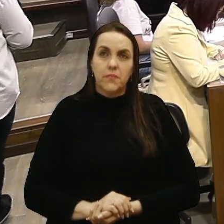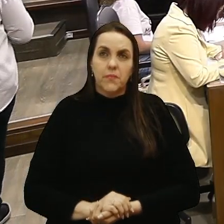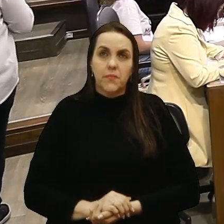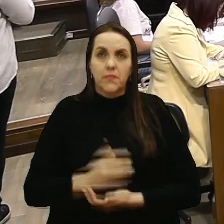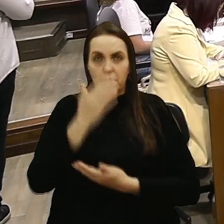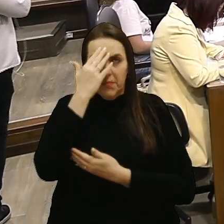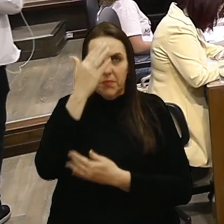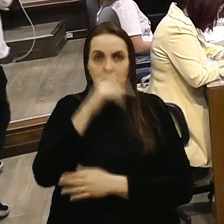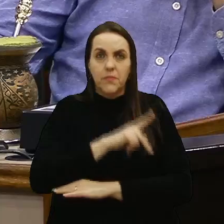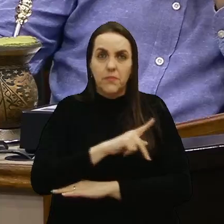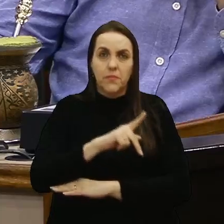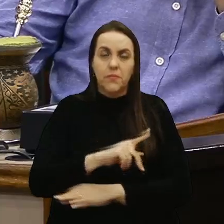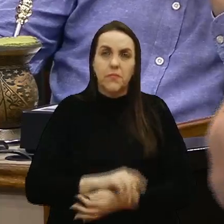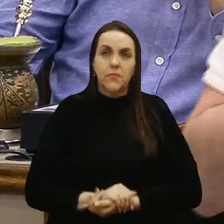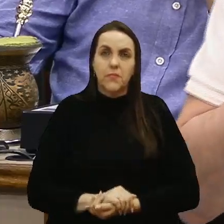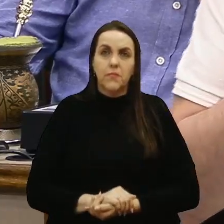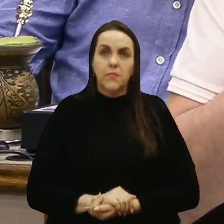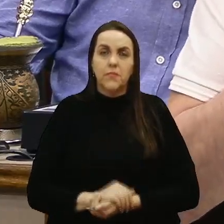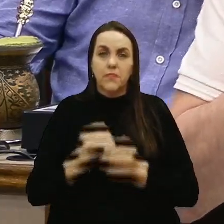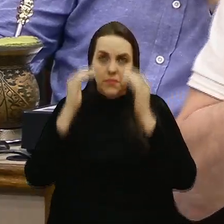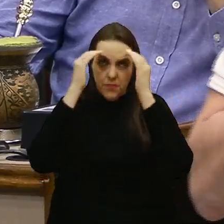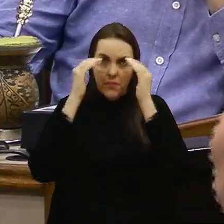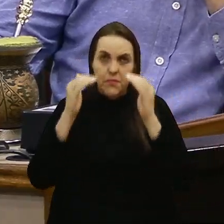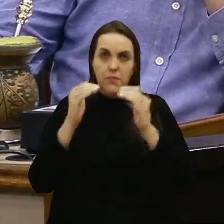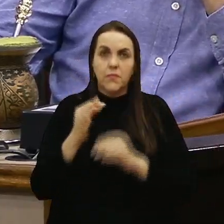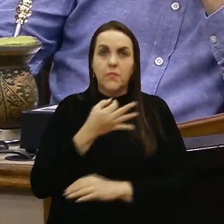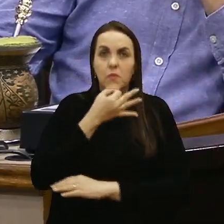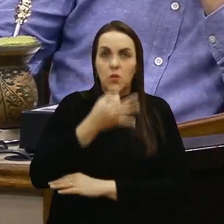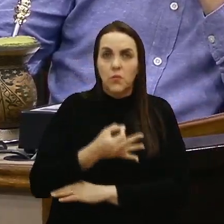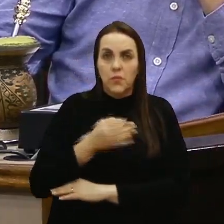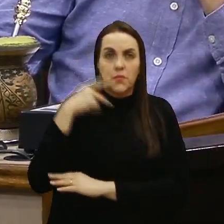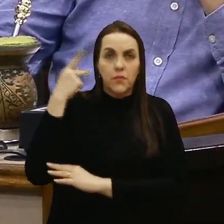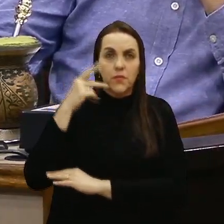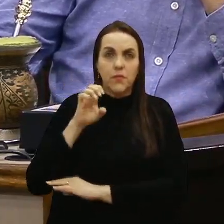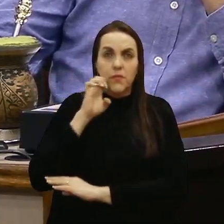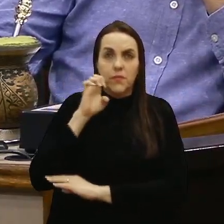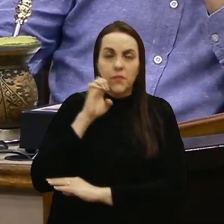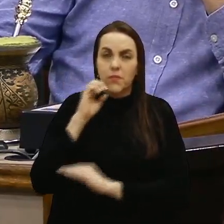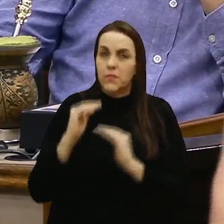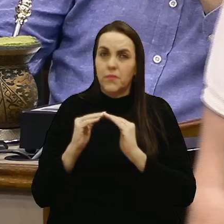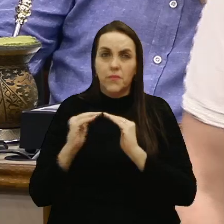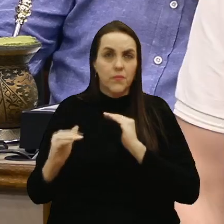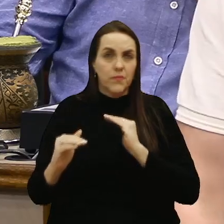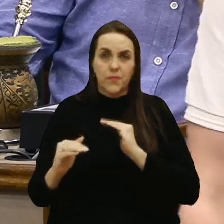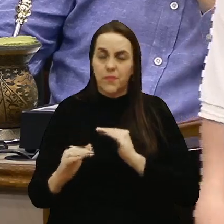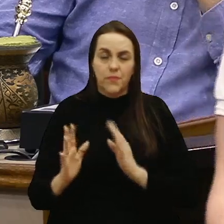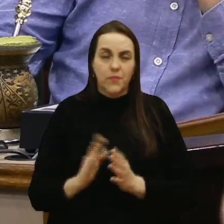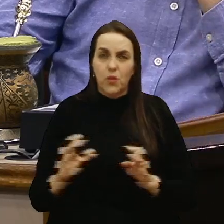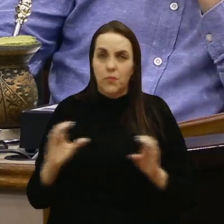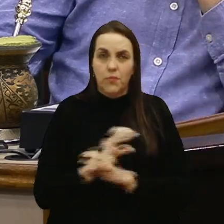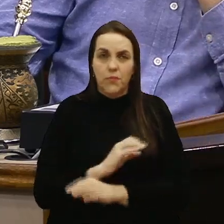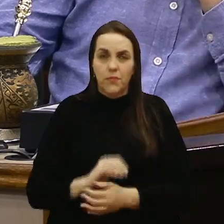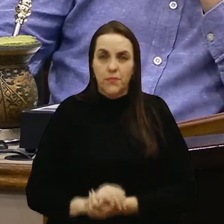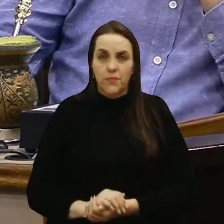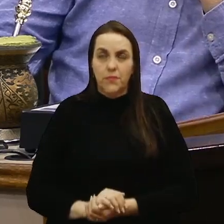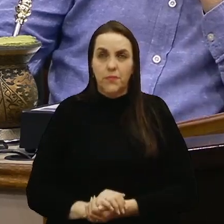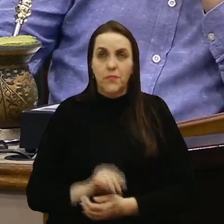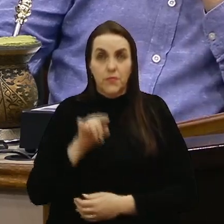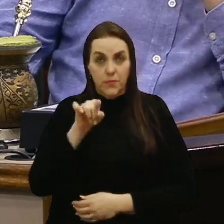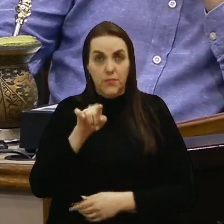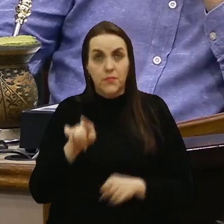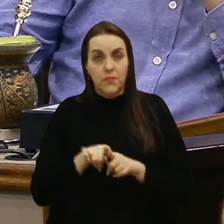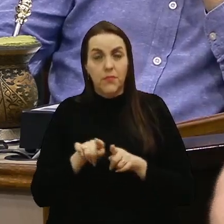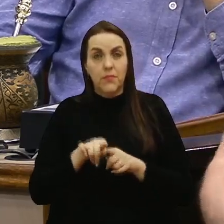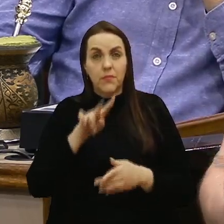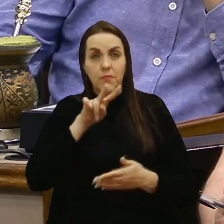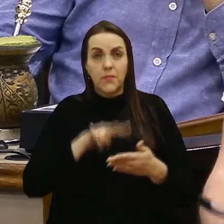Obrigado, senhor presidente. Eu respeito a tua opinião, vereadora Estela, mas discordo profundamente de que isso está sendo feito. Você mesmo fez